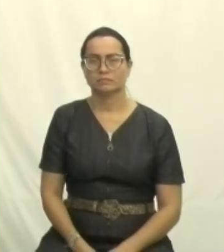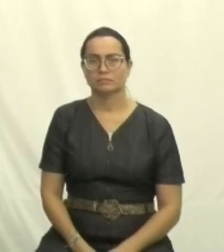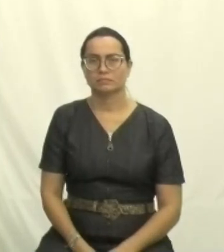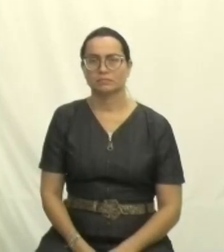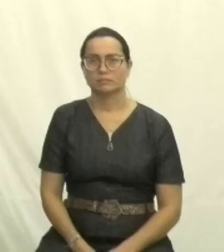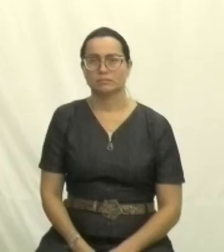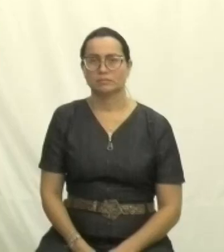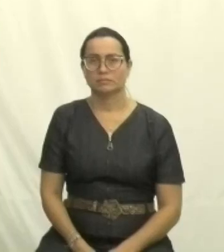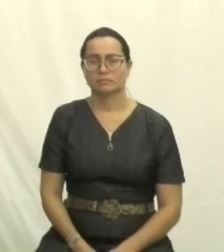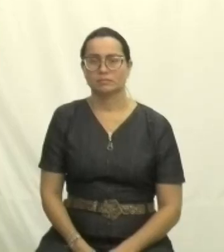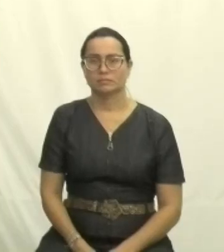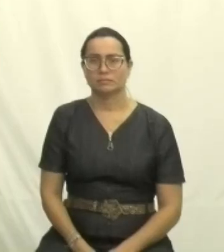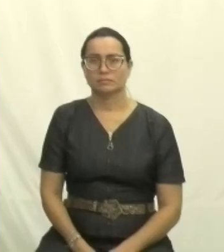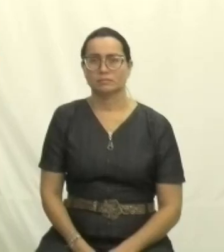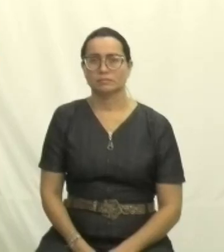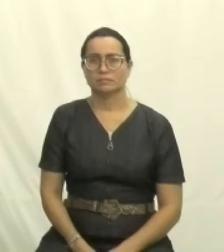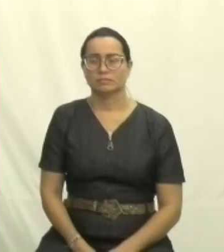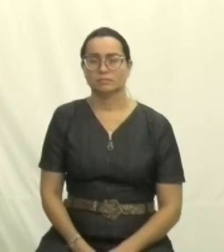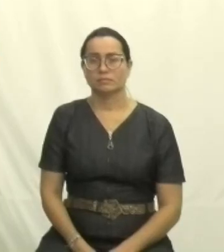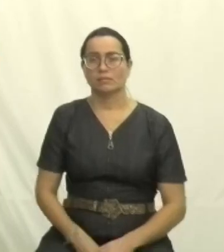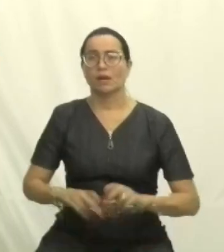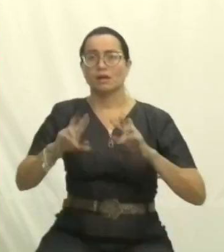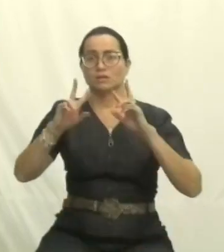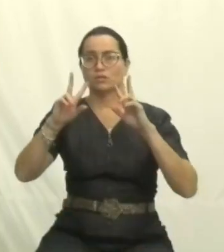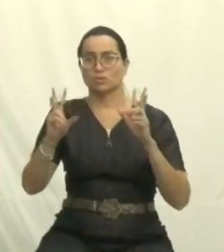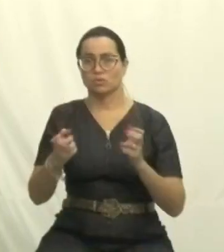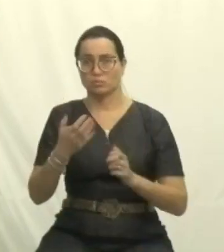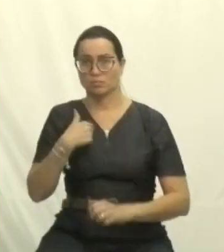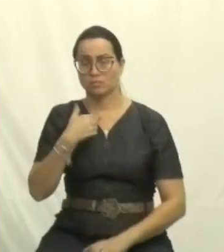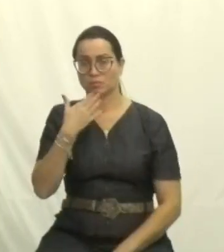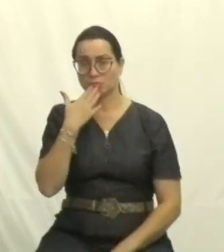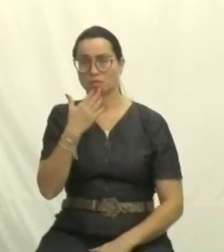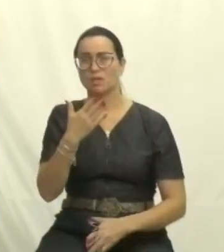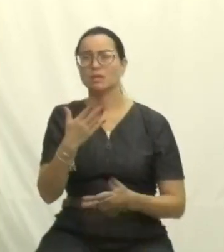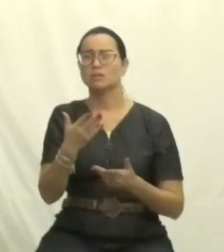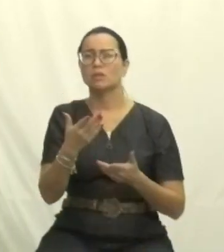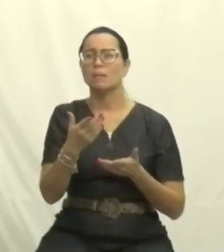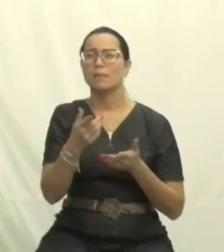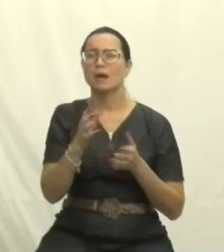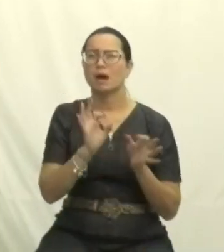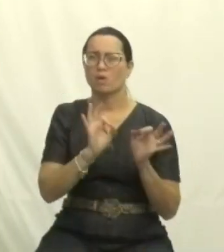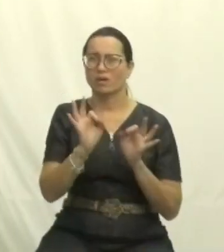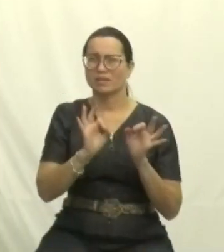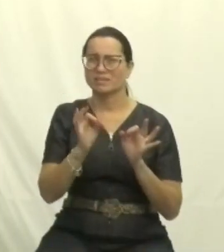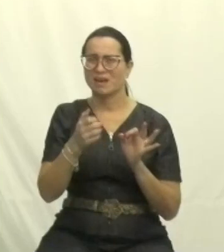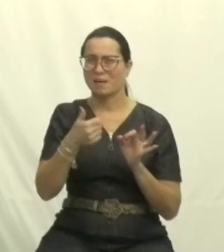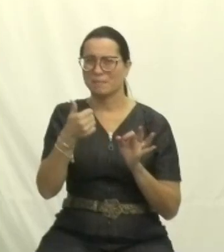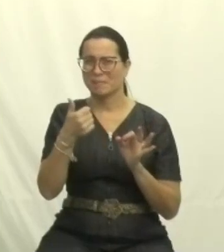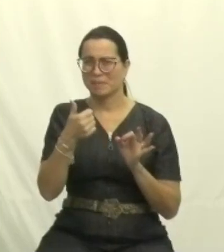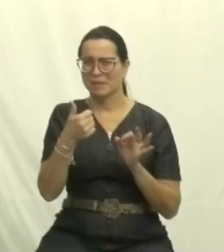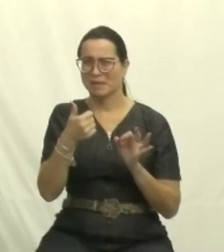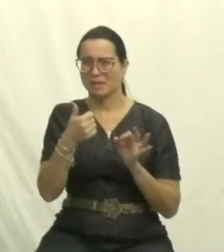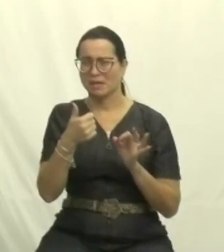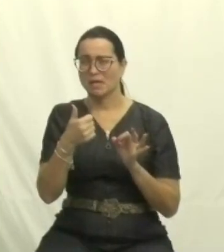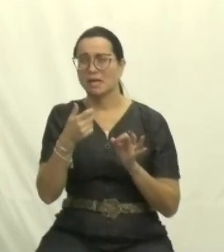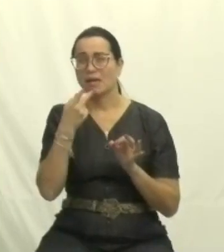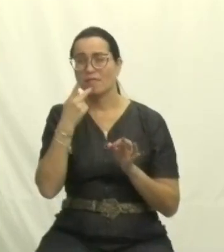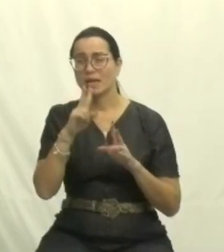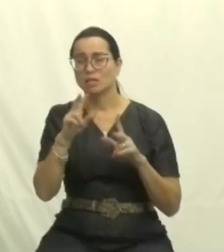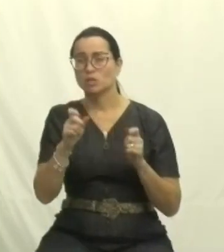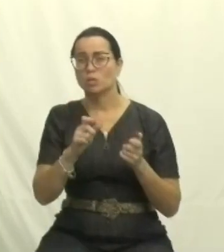funcionando. Senhor presidente, essa questão de ordem, é só para fazer uma retificação na primeira parte, onde PR fala sobre manutenção e